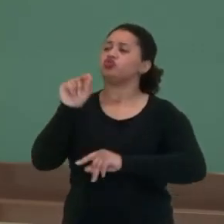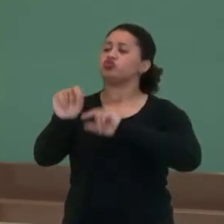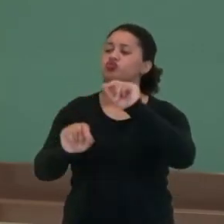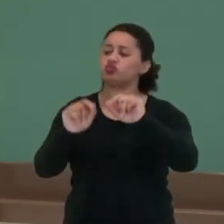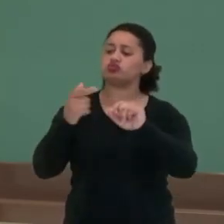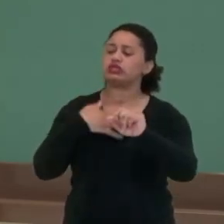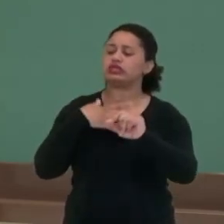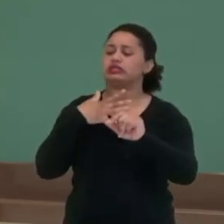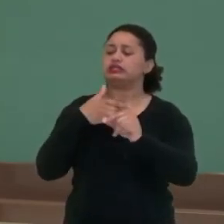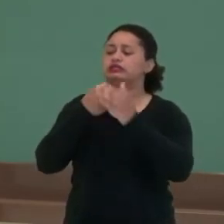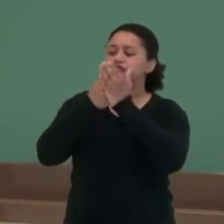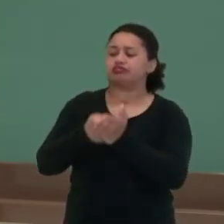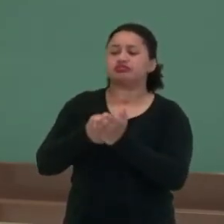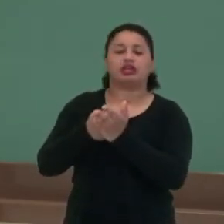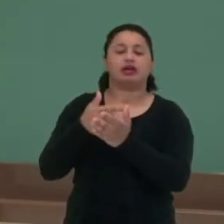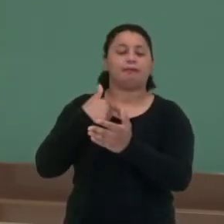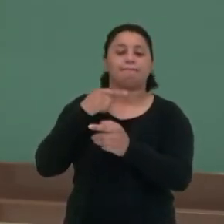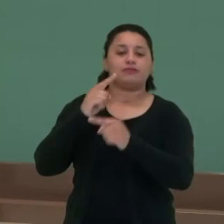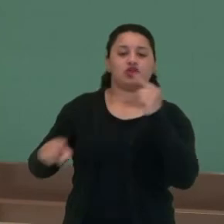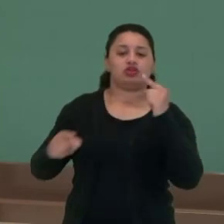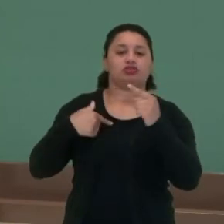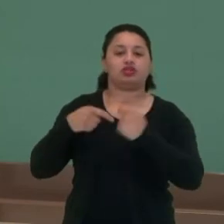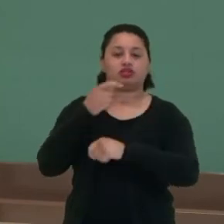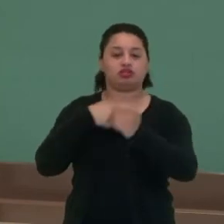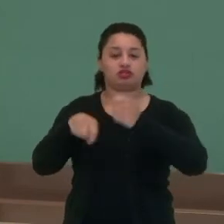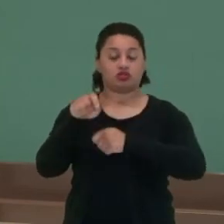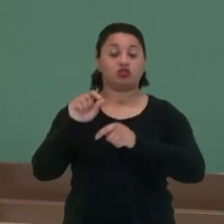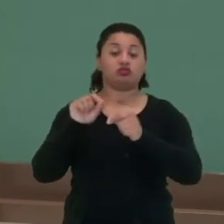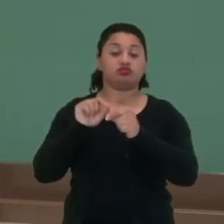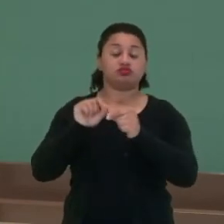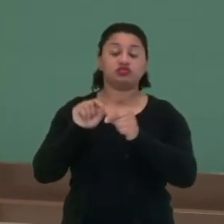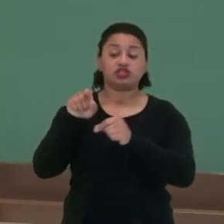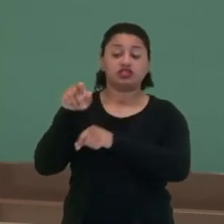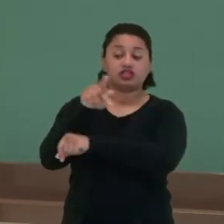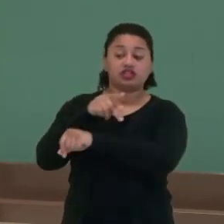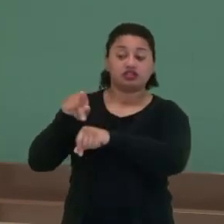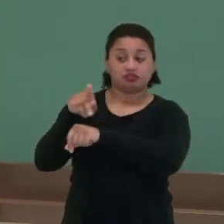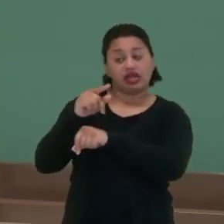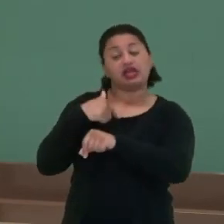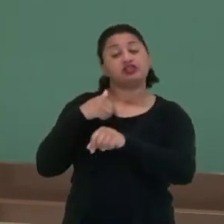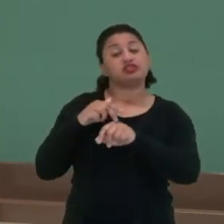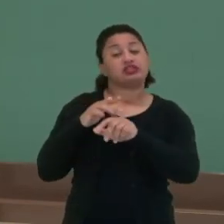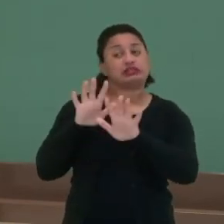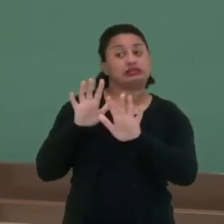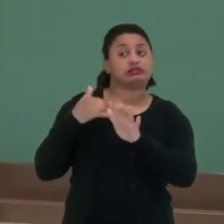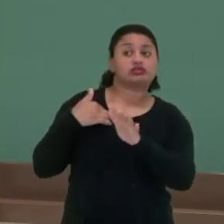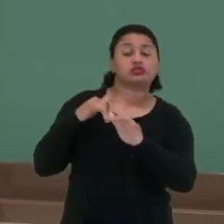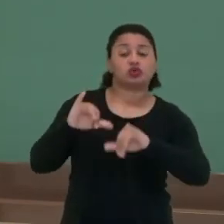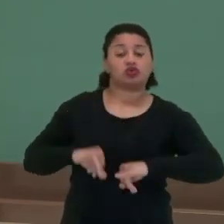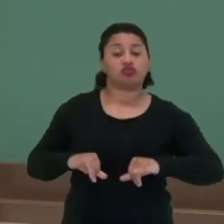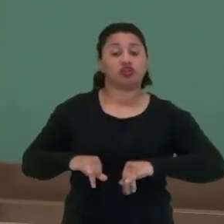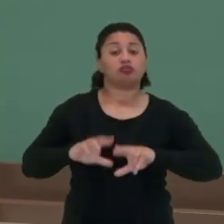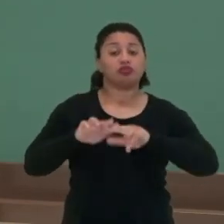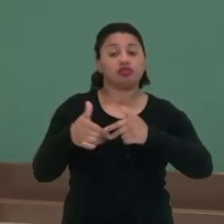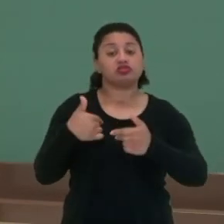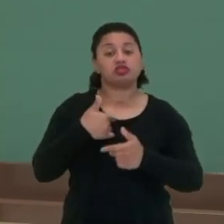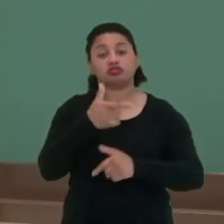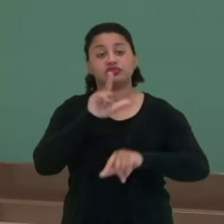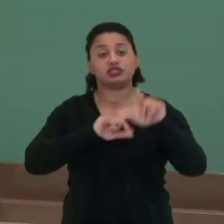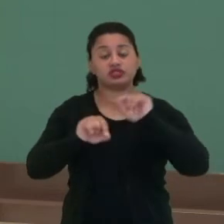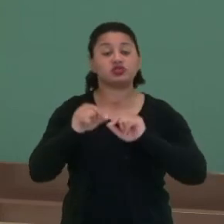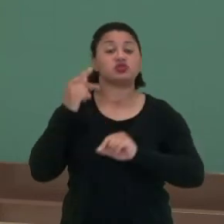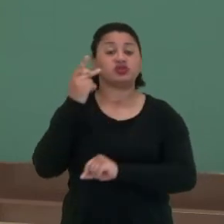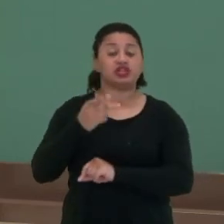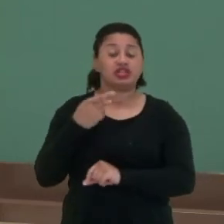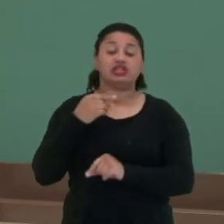de sanções econômicas, penalizando aquele país em função de algumas decisões políticas, aumentando assim o clima